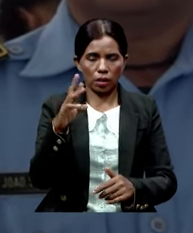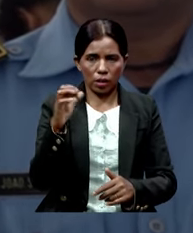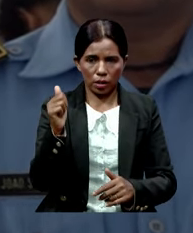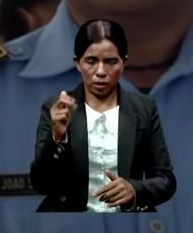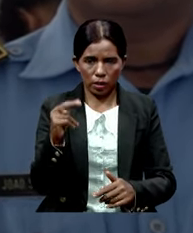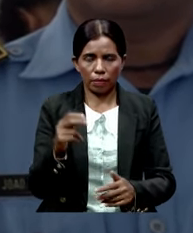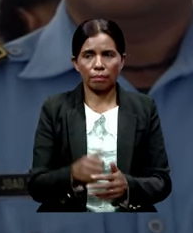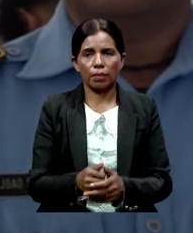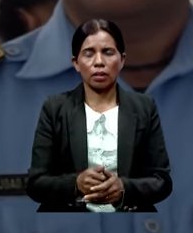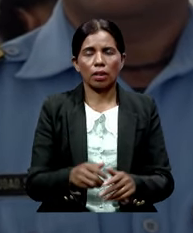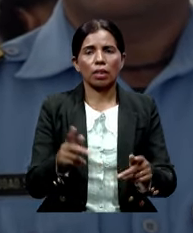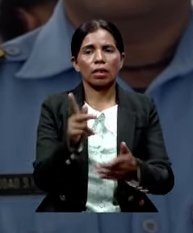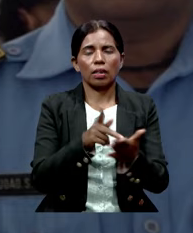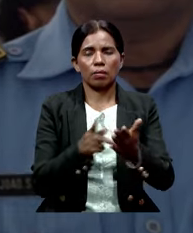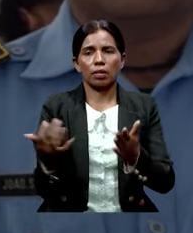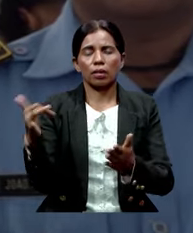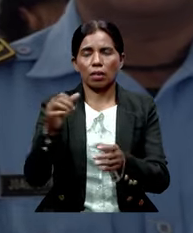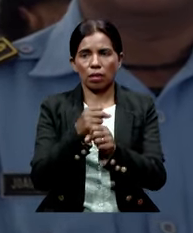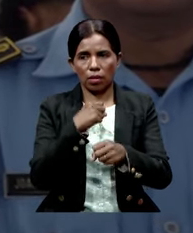Crime me sira halo nema ka